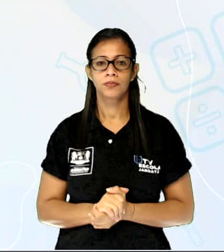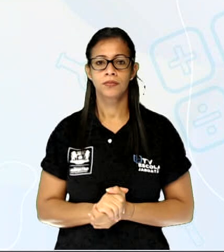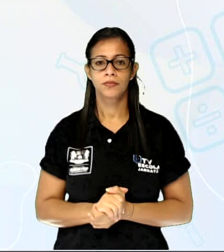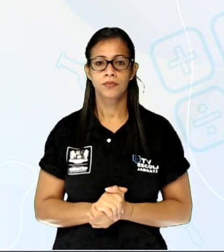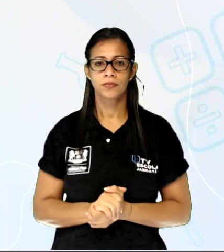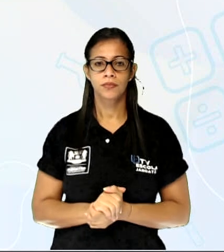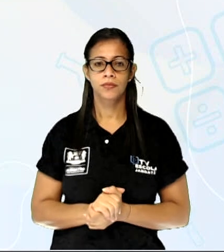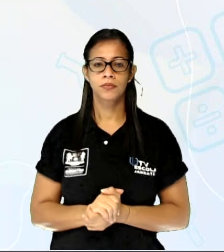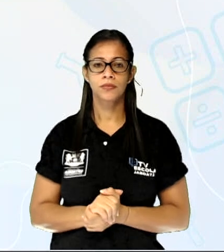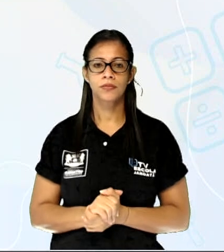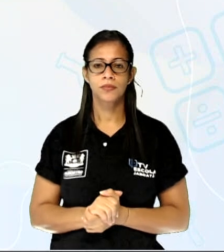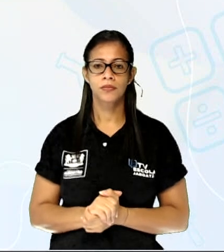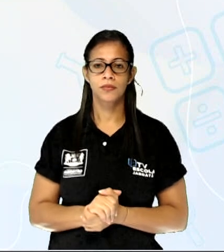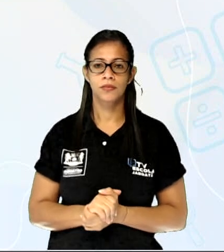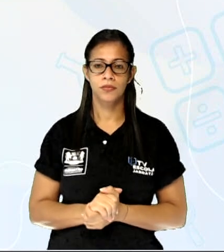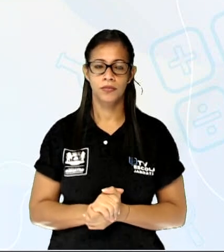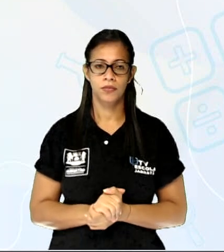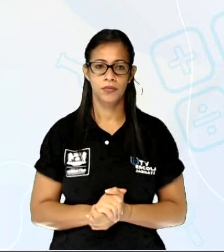que ela foi